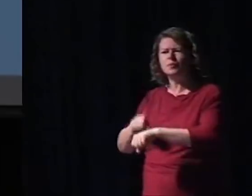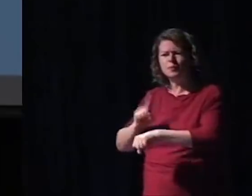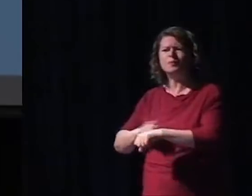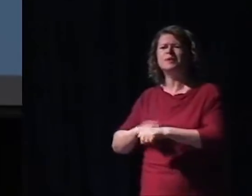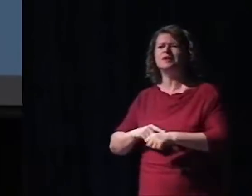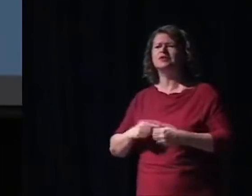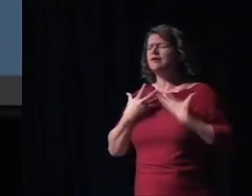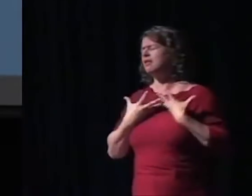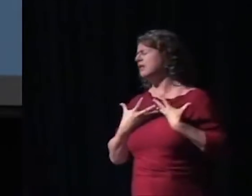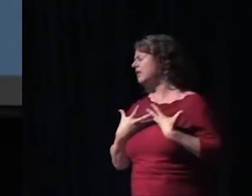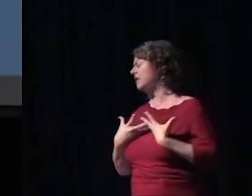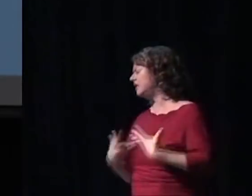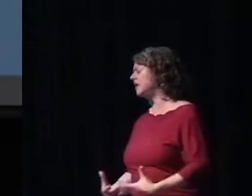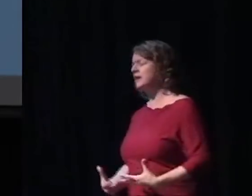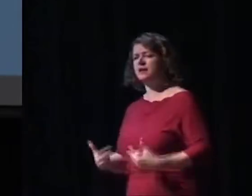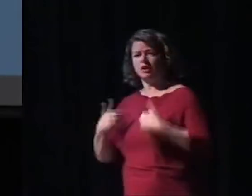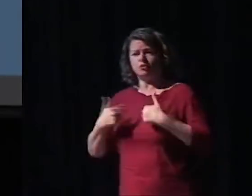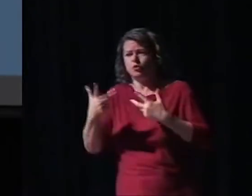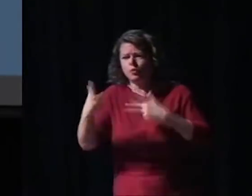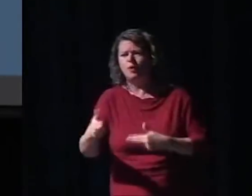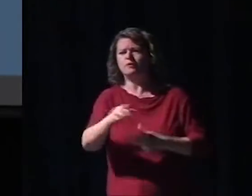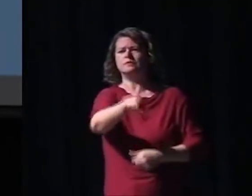emocionalmente me esgotam, igualzinho a você.